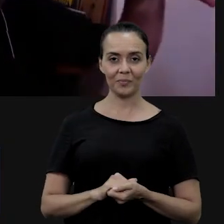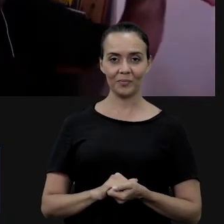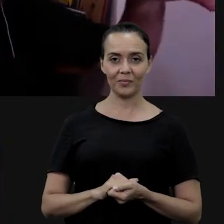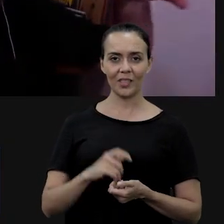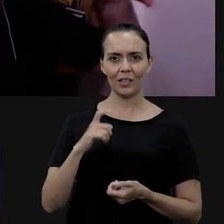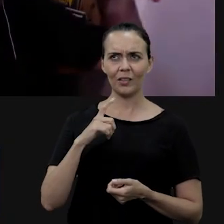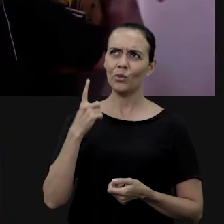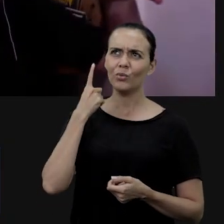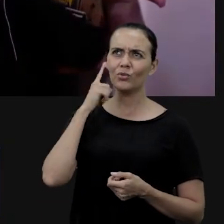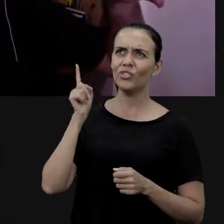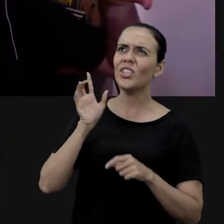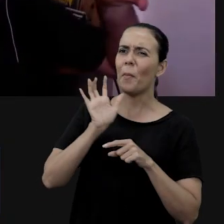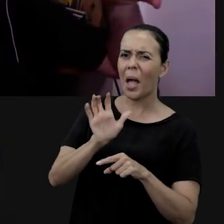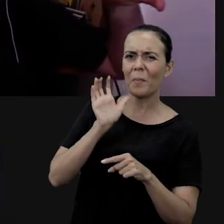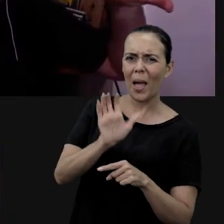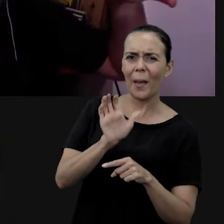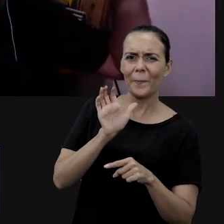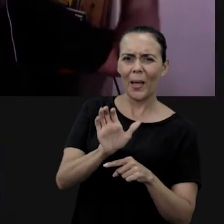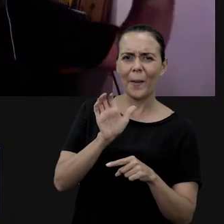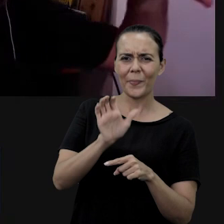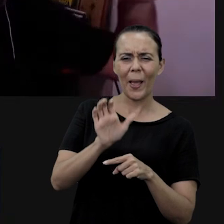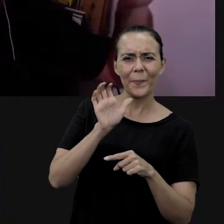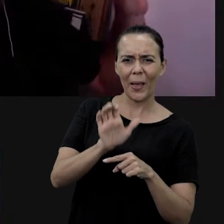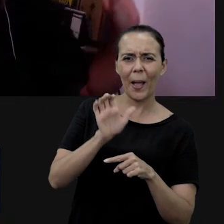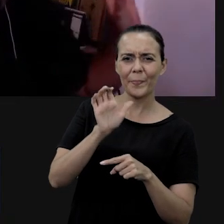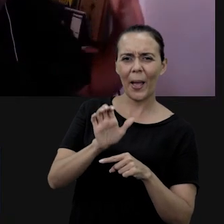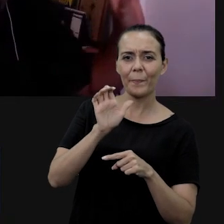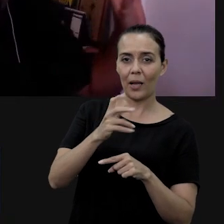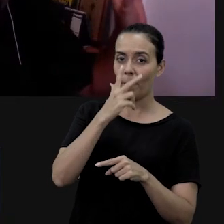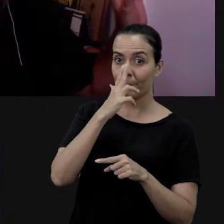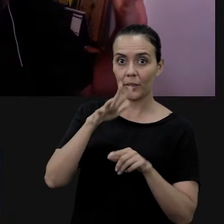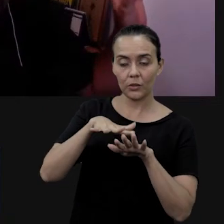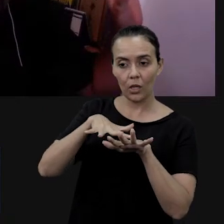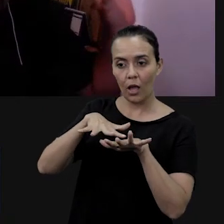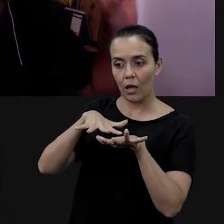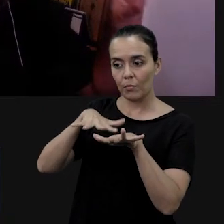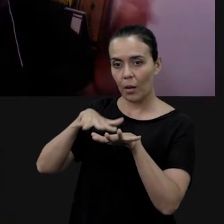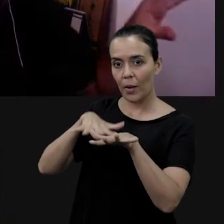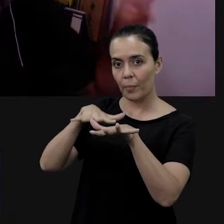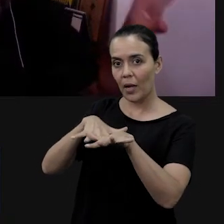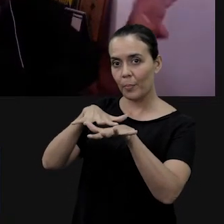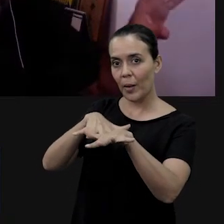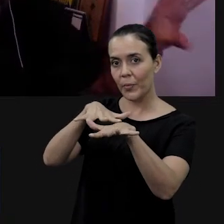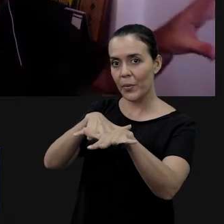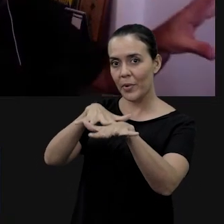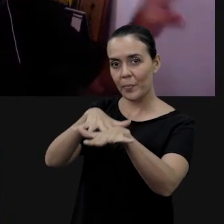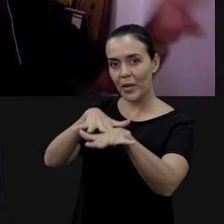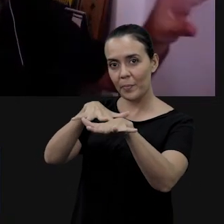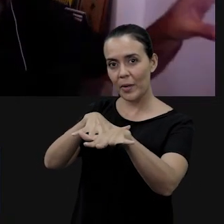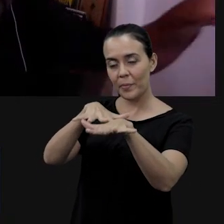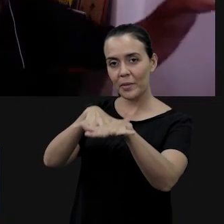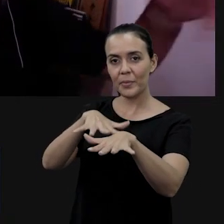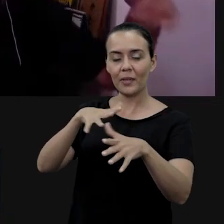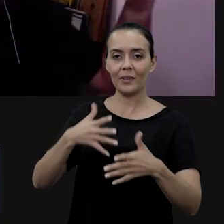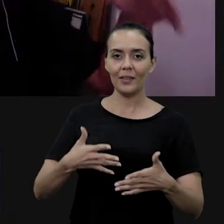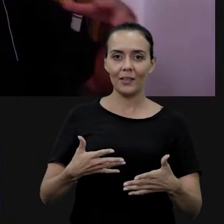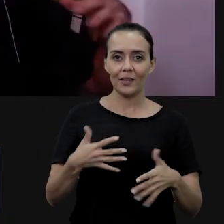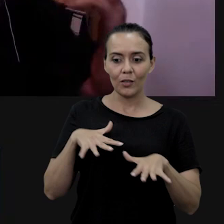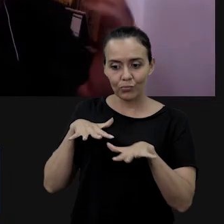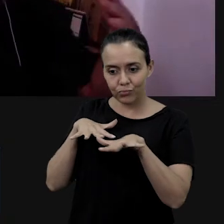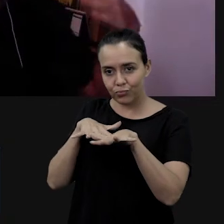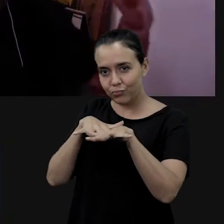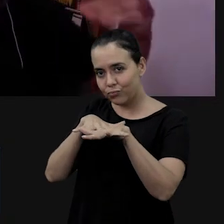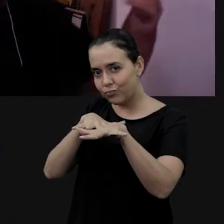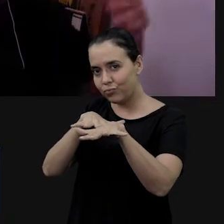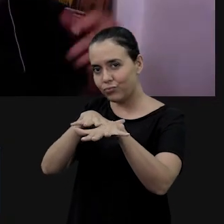a sinfonia de buzinas parecia que era a marcha nupcial. Eles começaram pam, pam, pam, pam, pam, pam, pam, pam, pam,